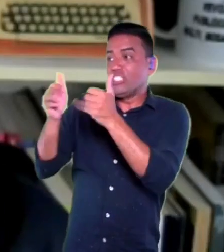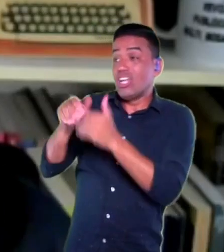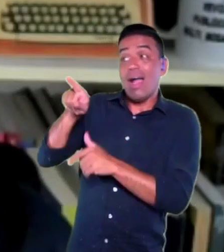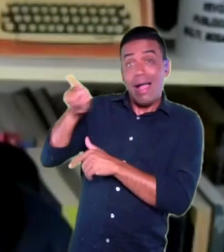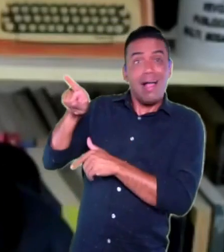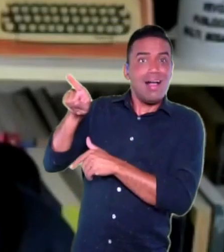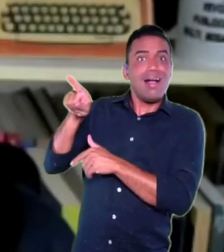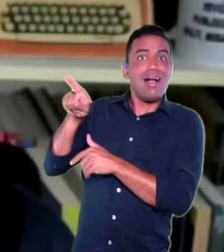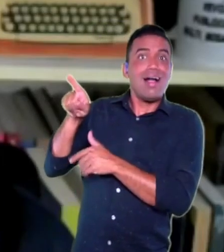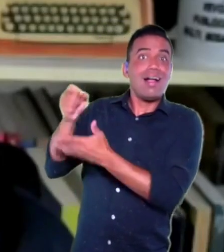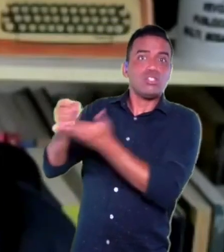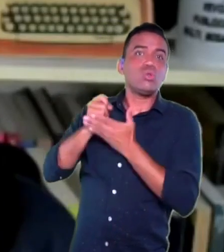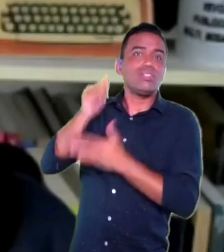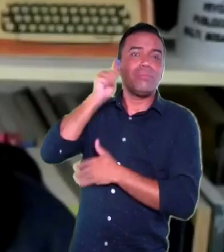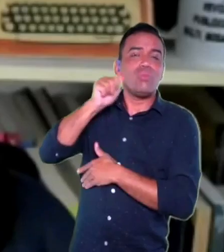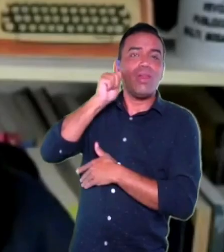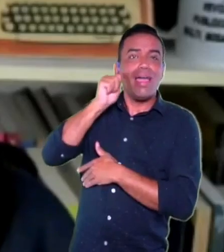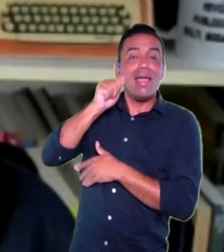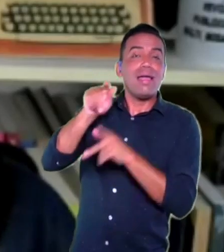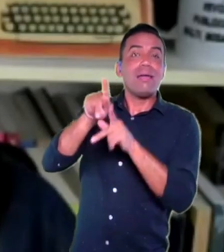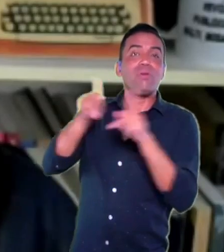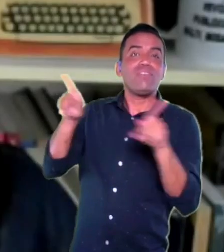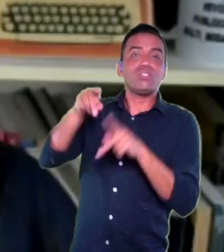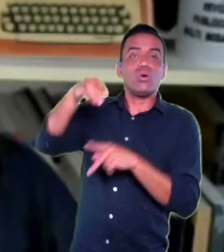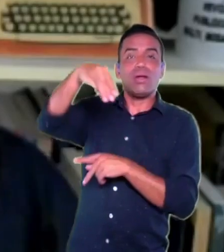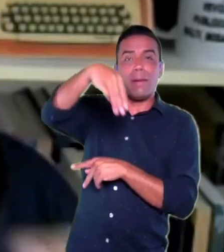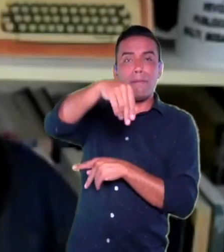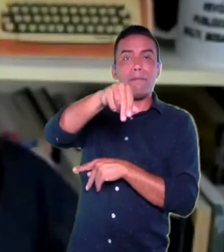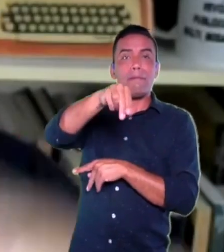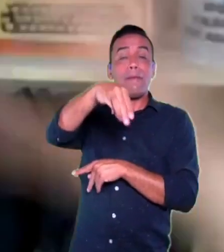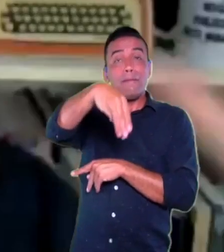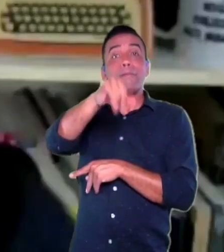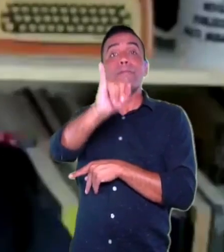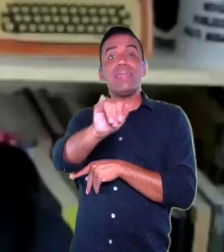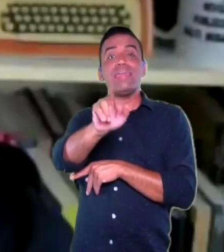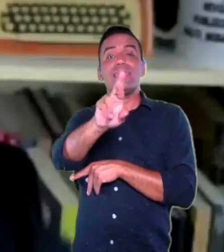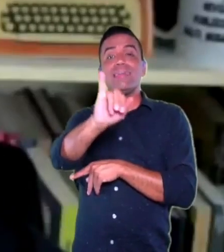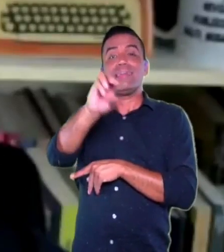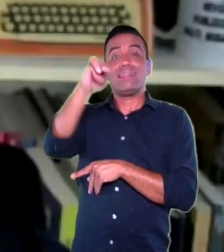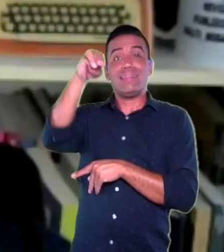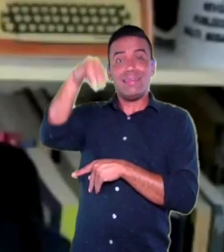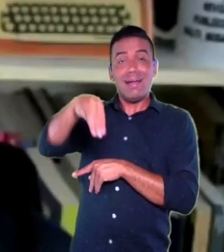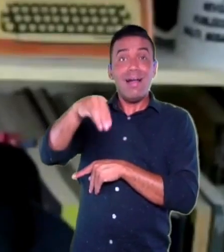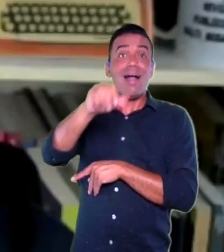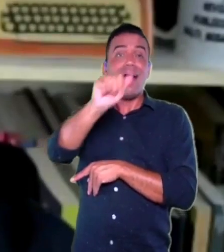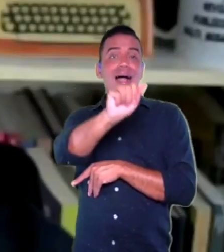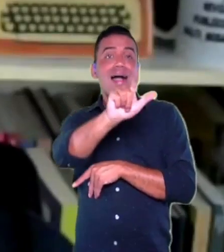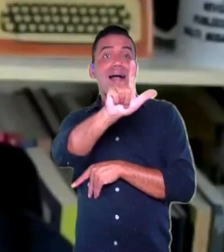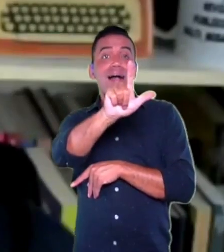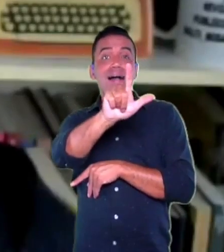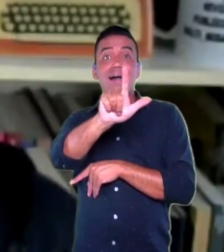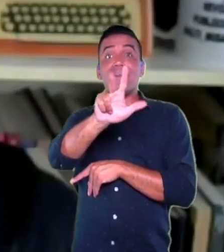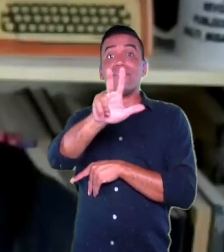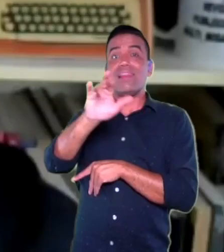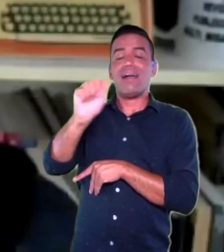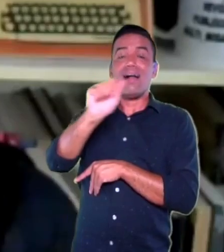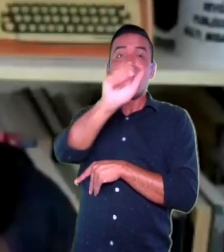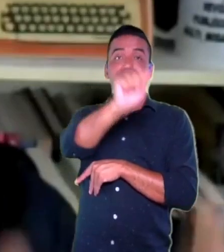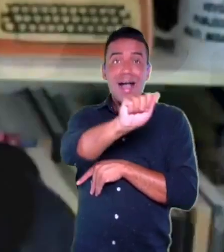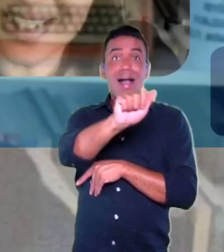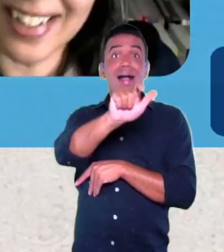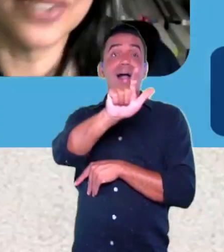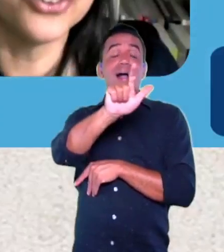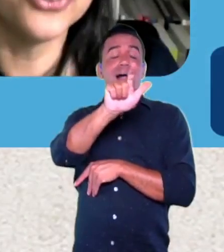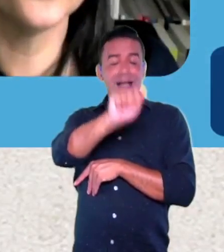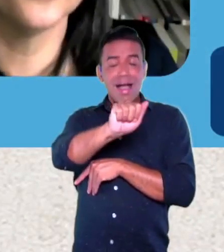da minha professora Miriam Ávila, simplesmente da família Ávila, né? E Imagina. filha da